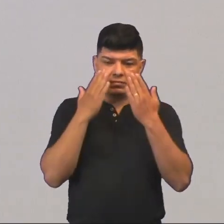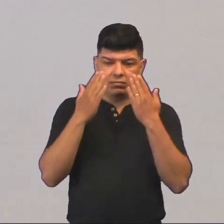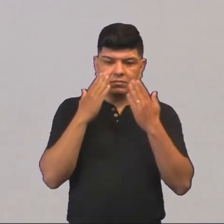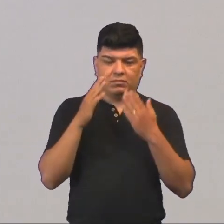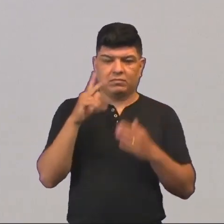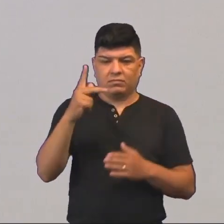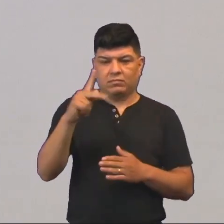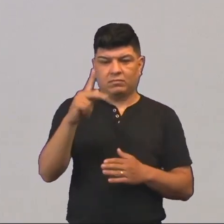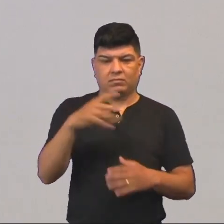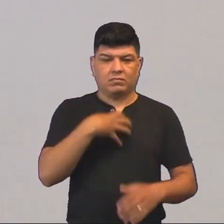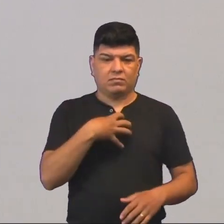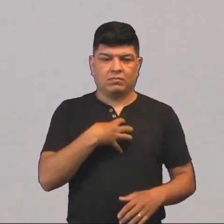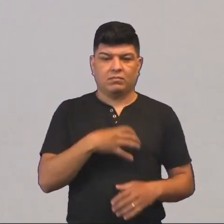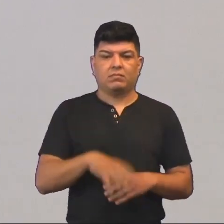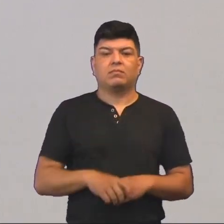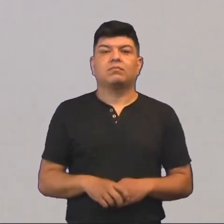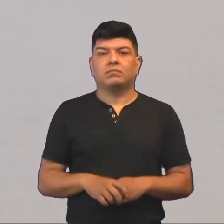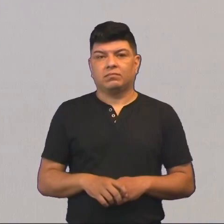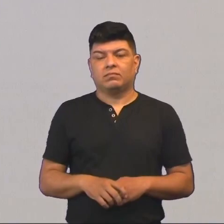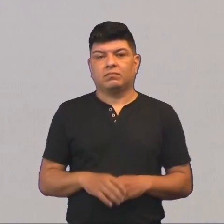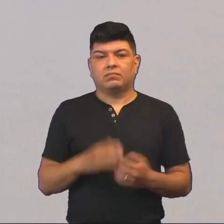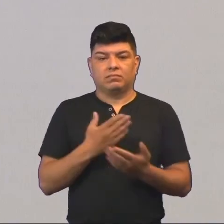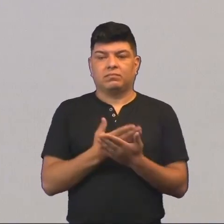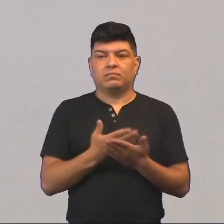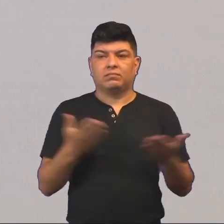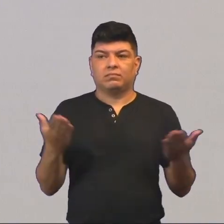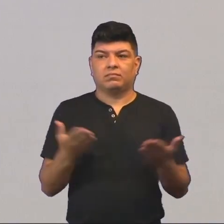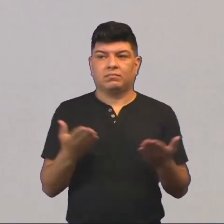comparação ao seu comportamento. Então, essa foi a